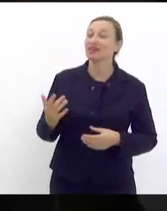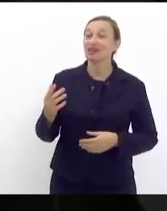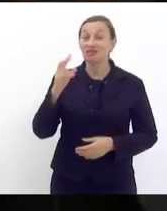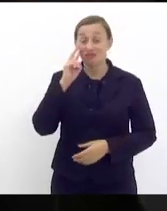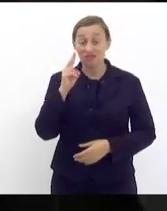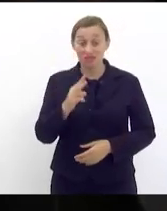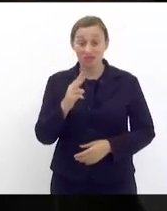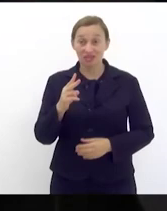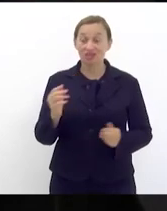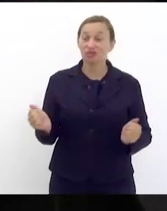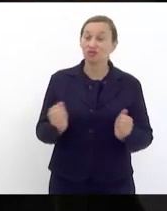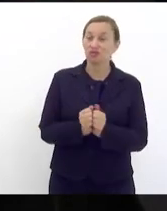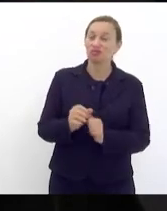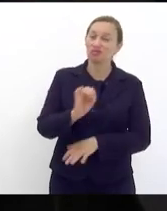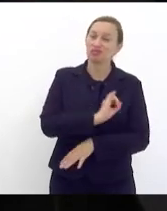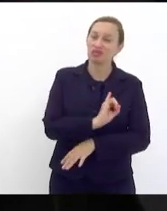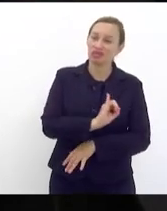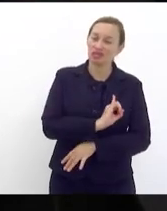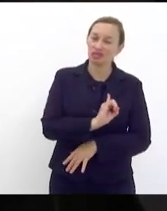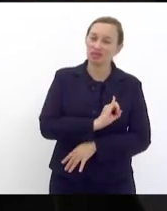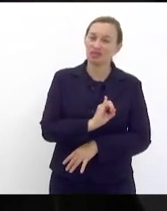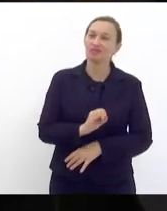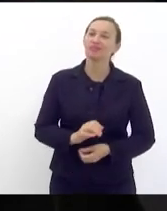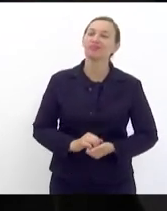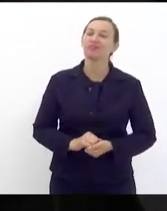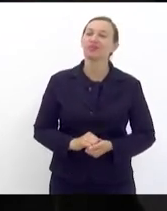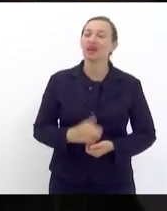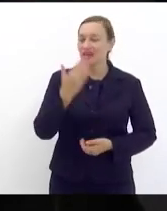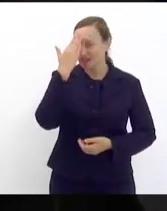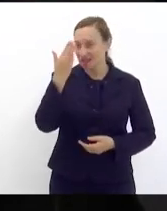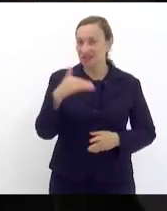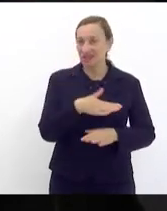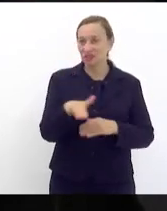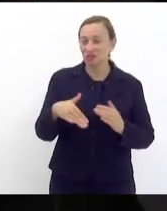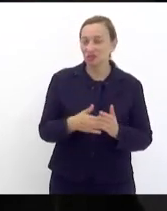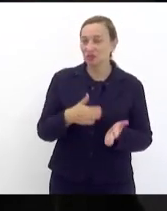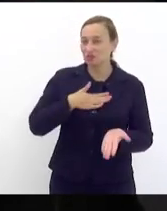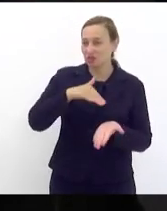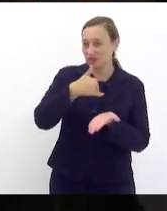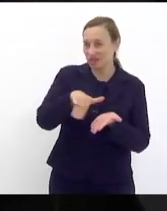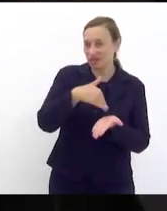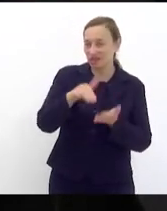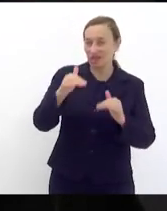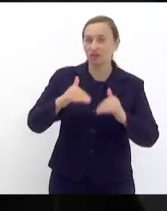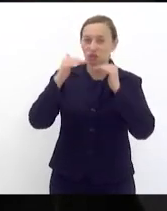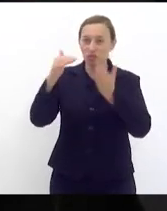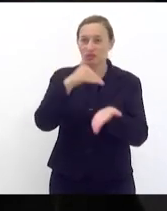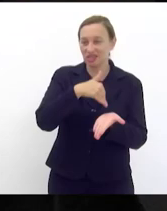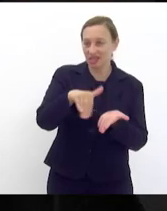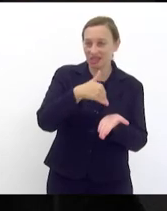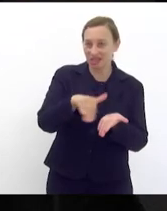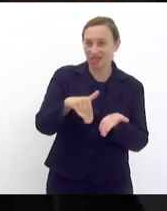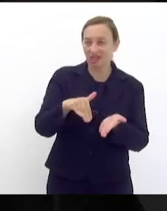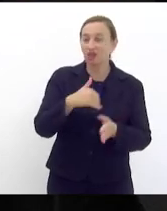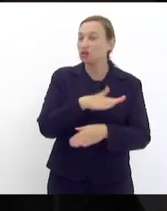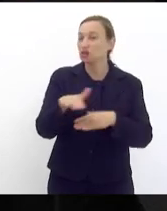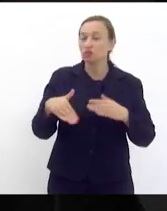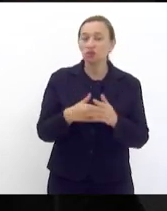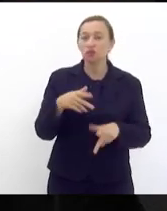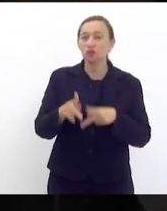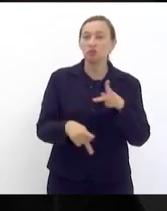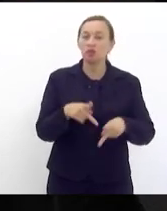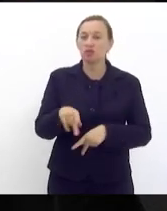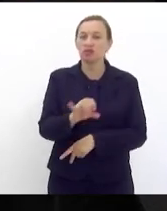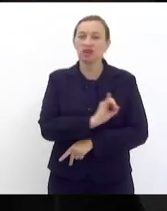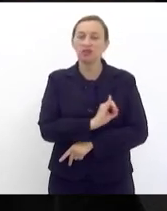com a cidade de Itaguaí. Também quero agradecer a todos os meus secretários, subsecretários e toda a população